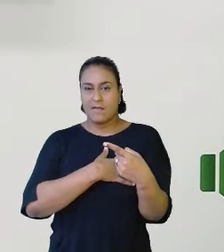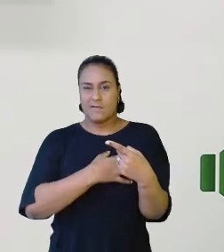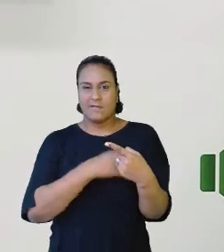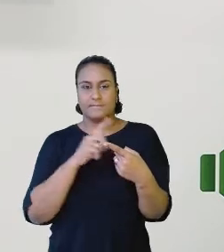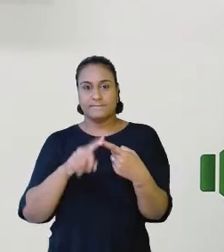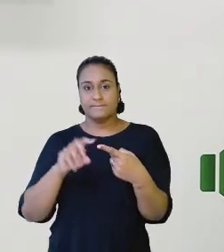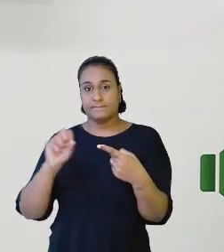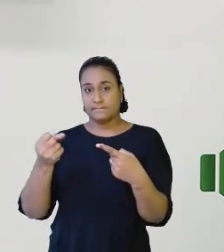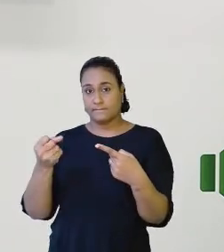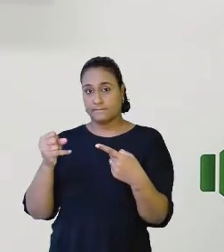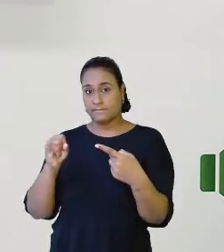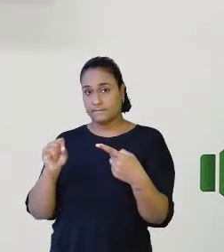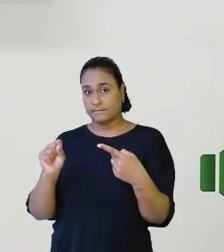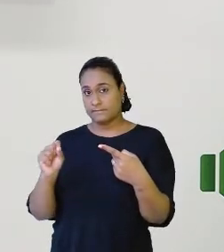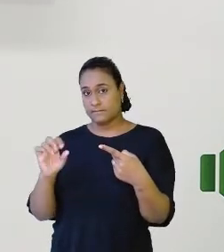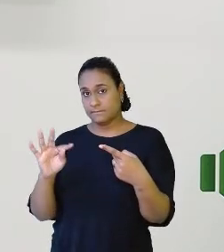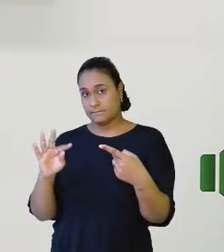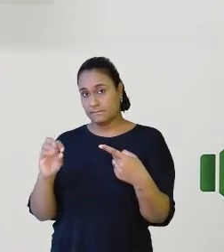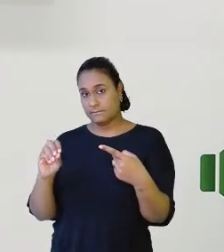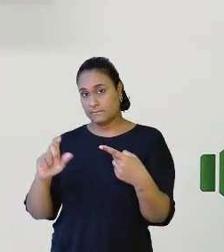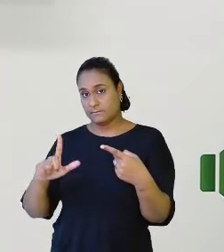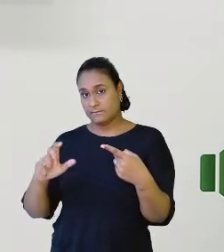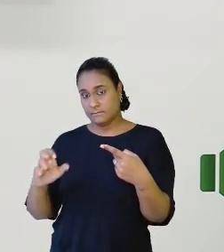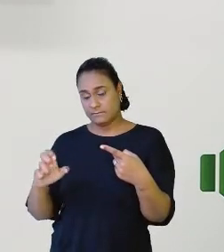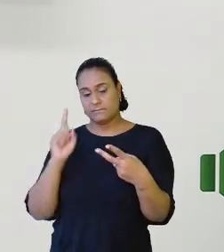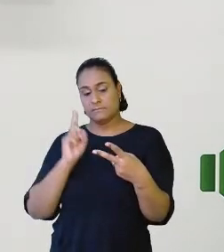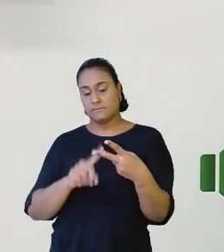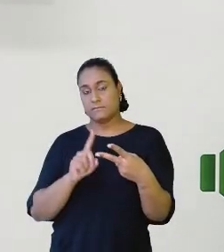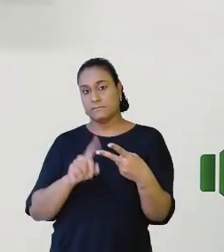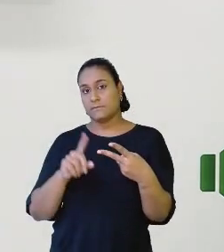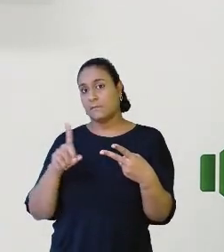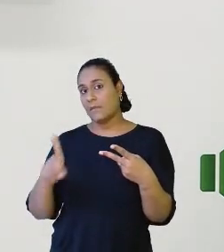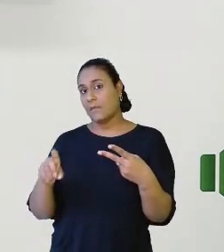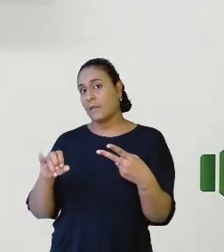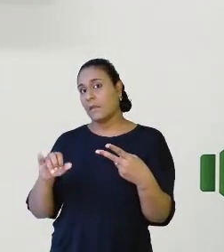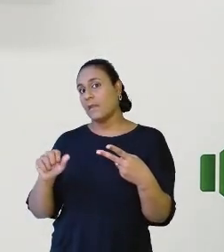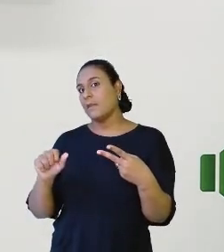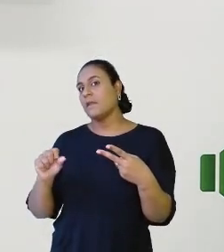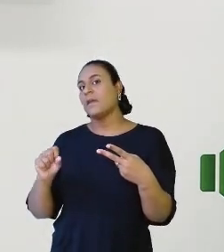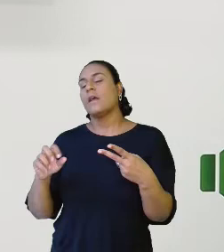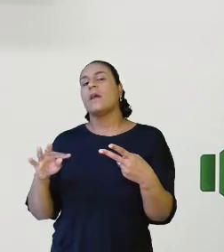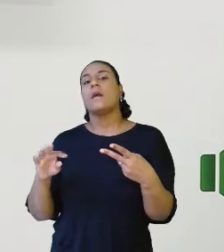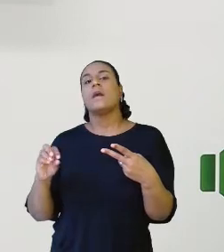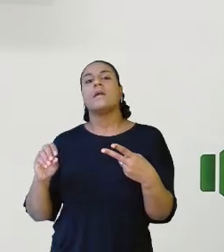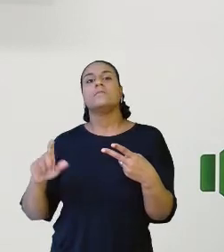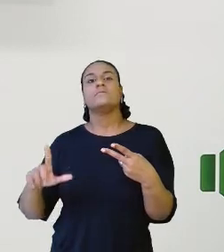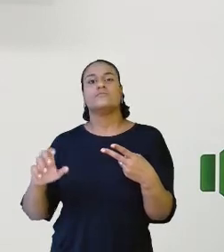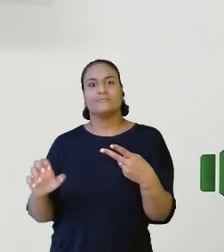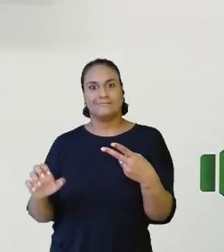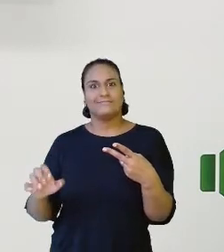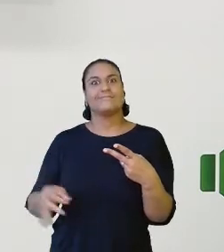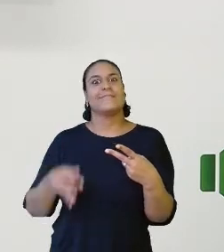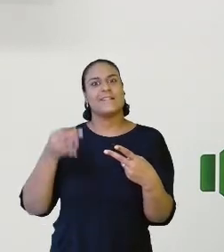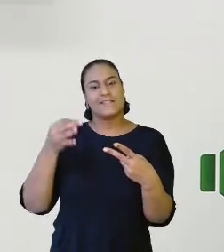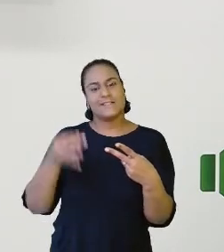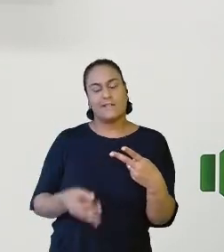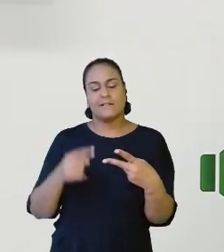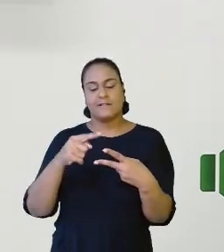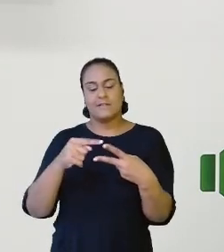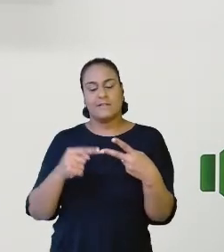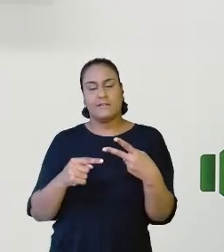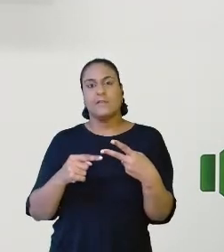de sístole e diástole. É exatamente isso mesmo. Esses são os